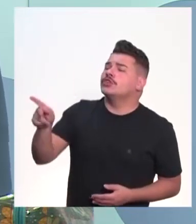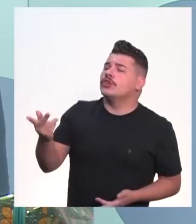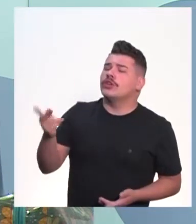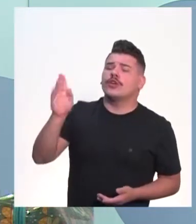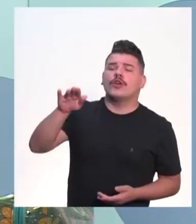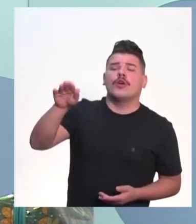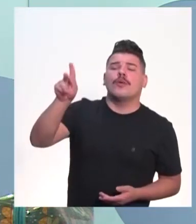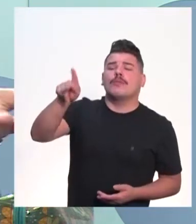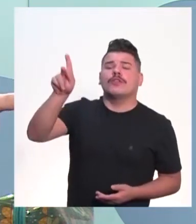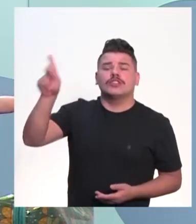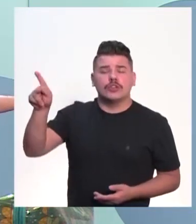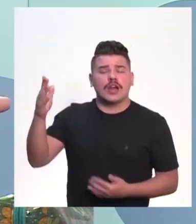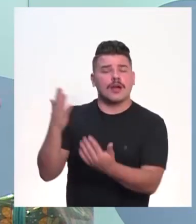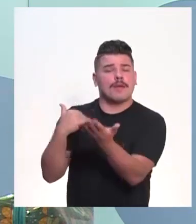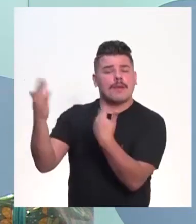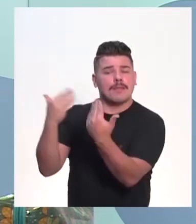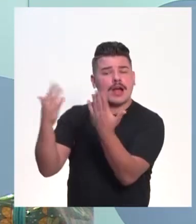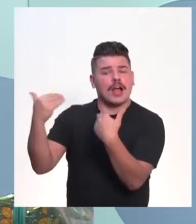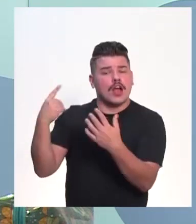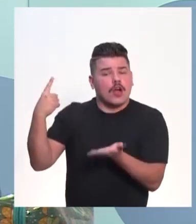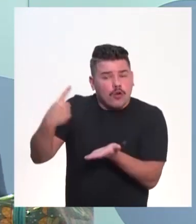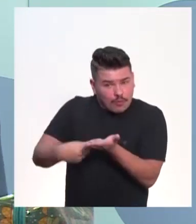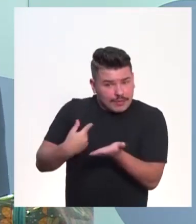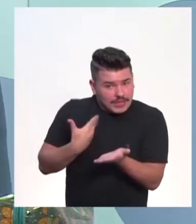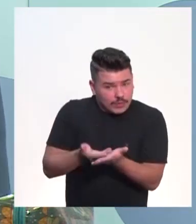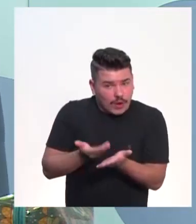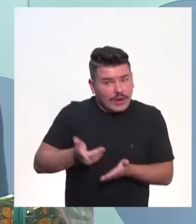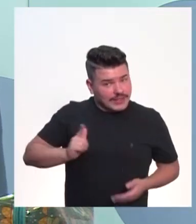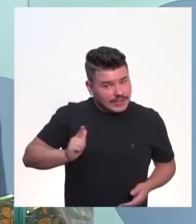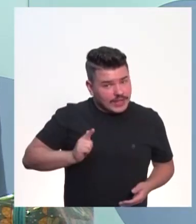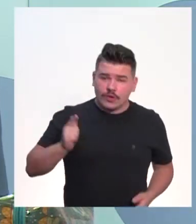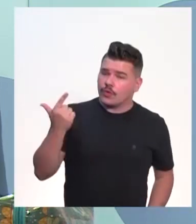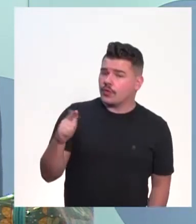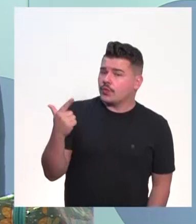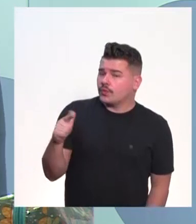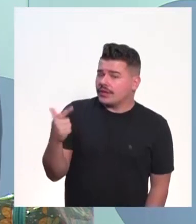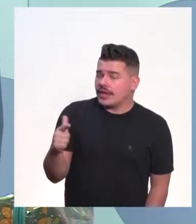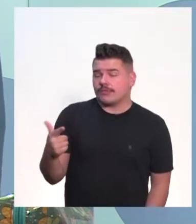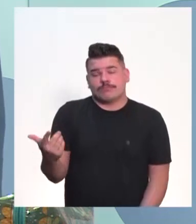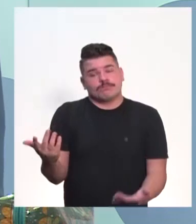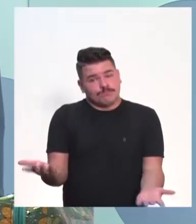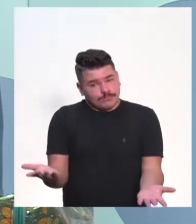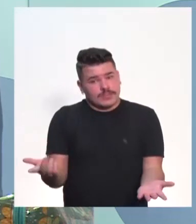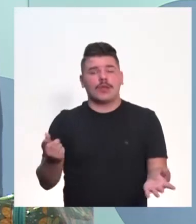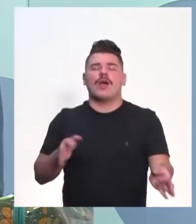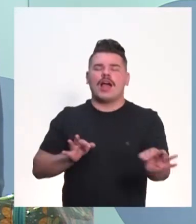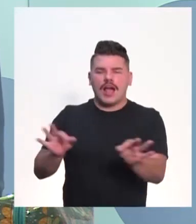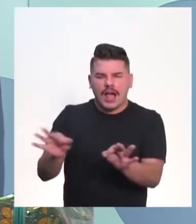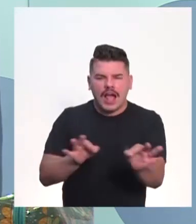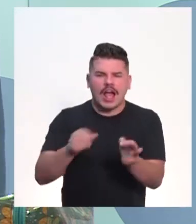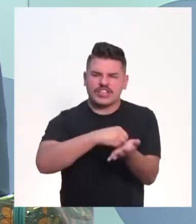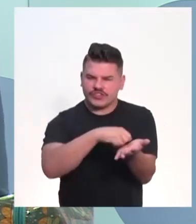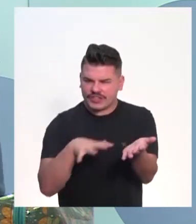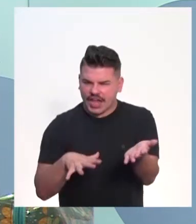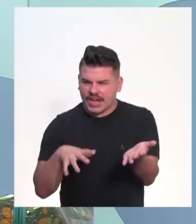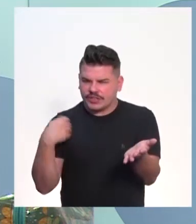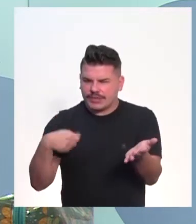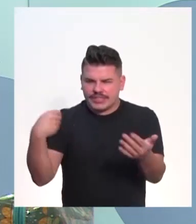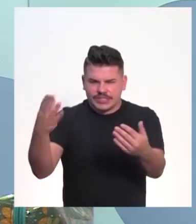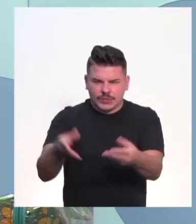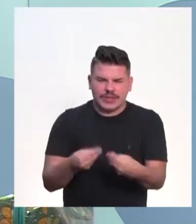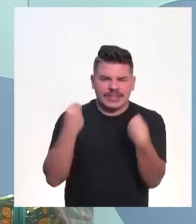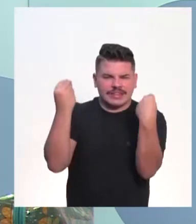marcando interações ao longo do tempo? Existe alguma atividade que a gente tenha que fazer? Alguma entrega que eu